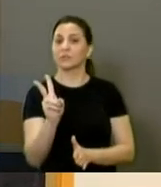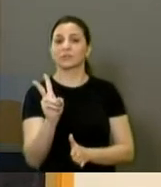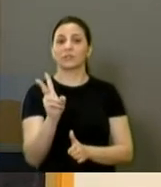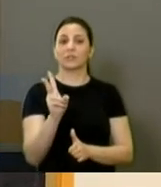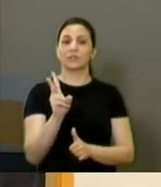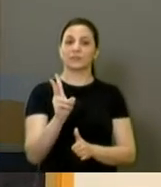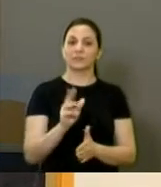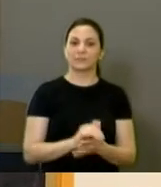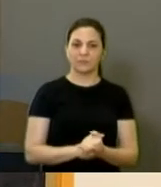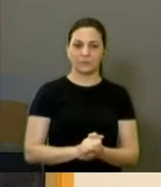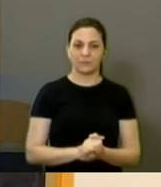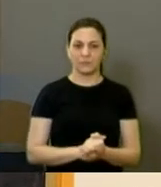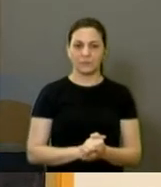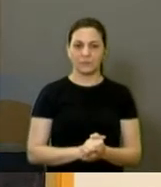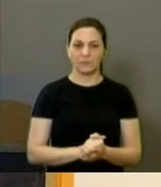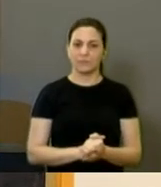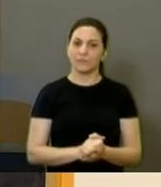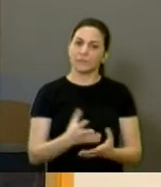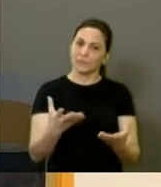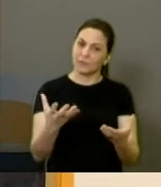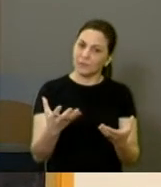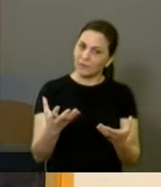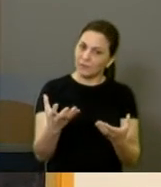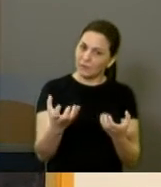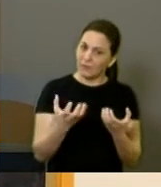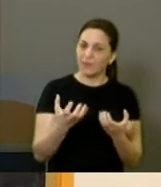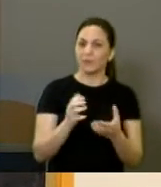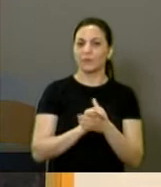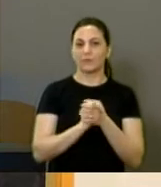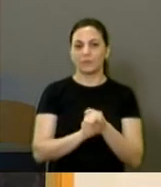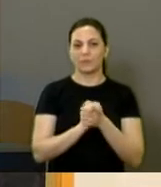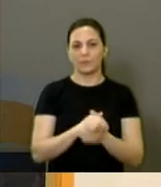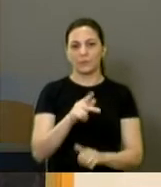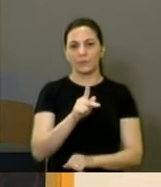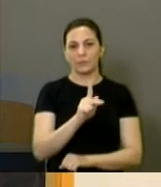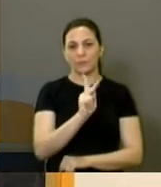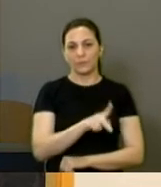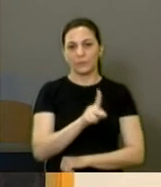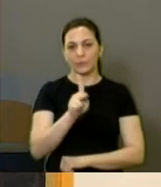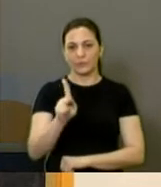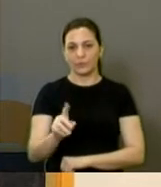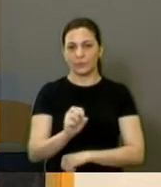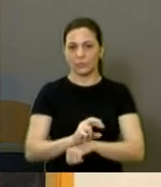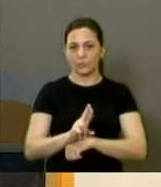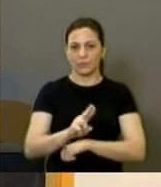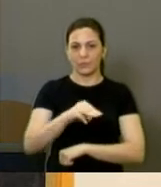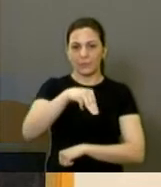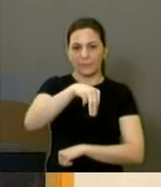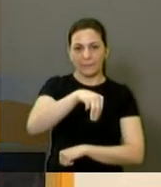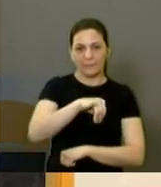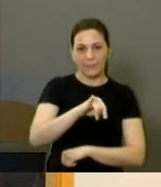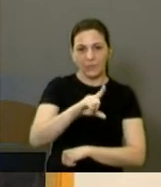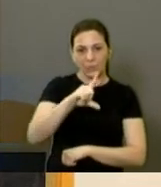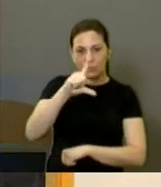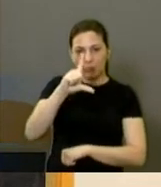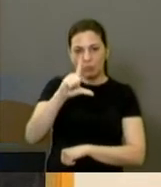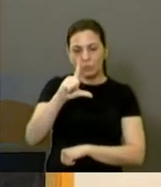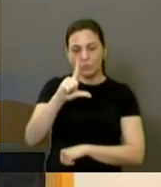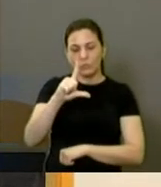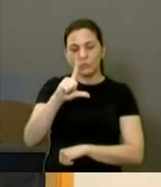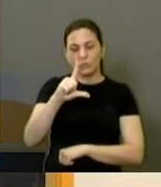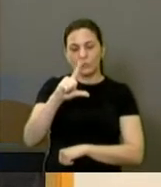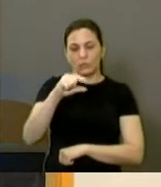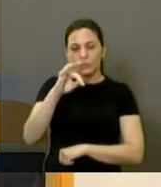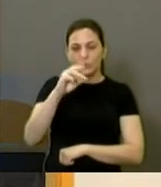valorizar muito, né? Eu também quero cumprimentar o professor doutor Milton Lauerta, lá da Unesp,